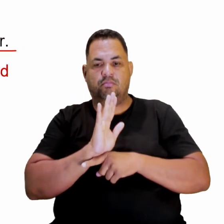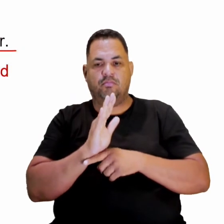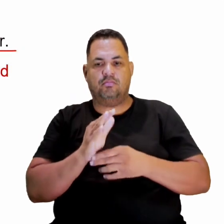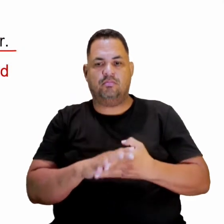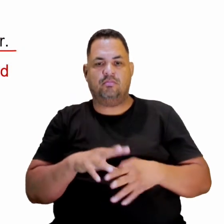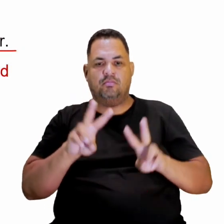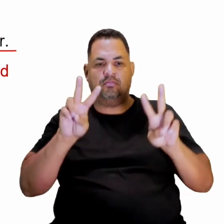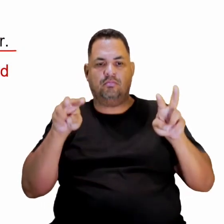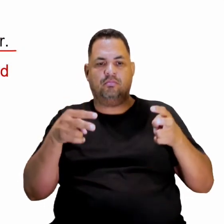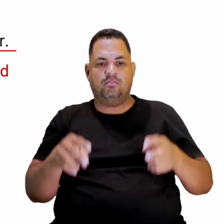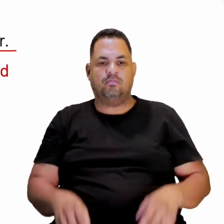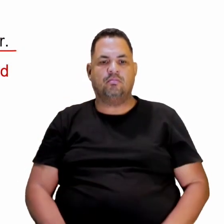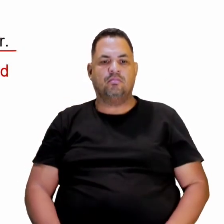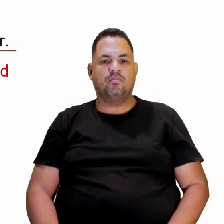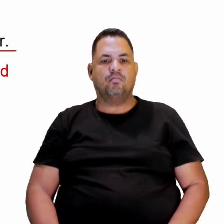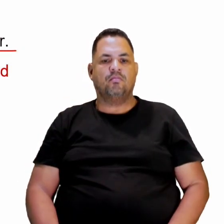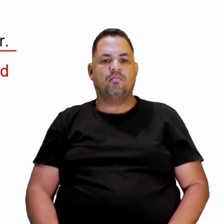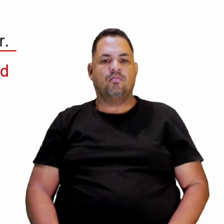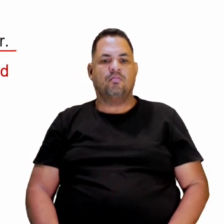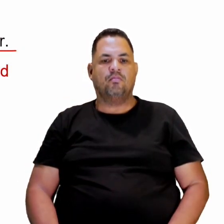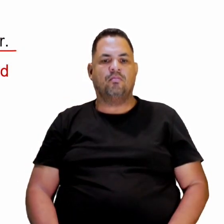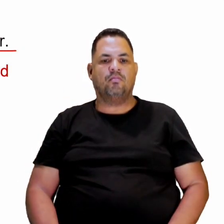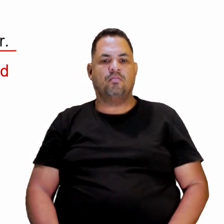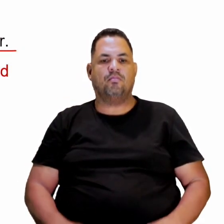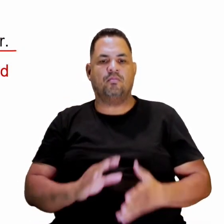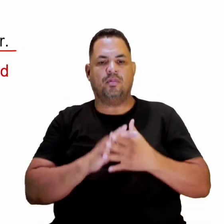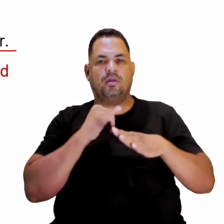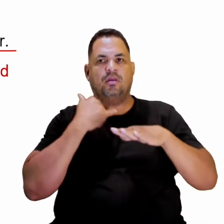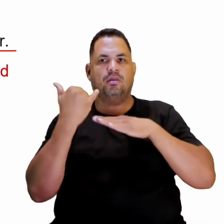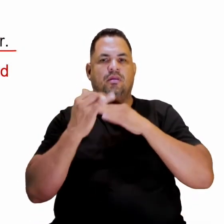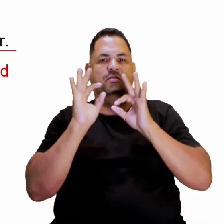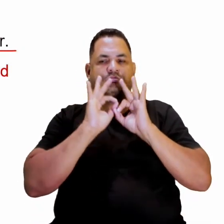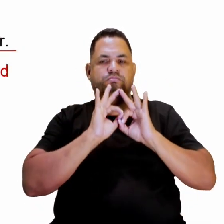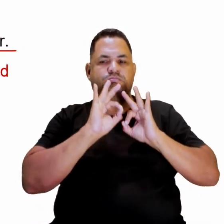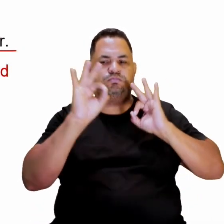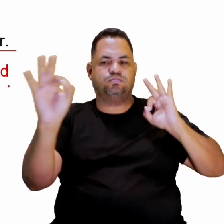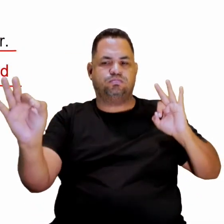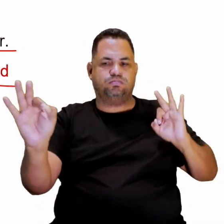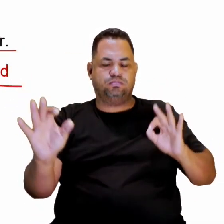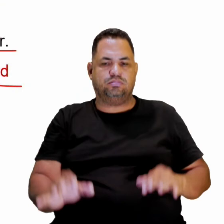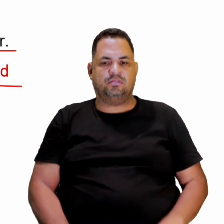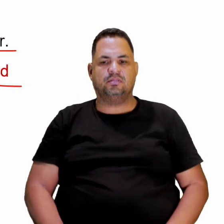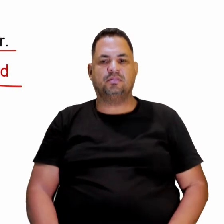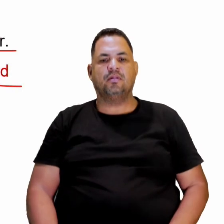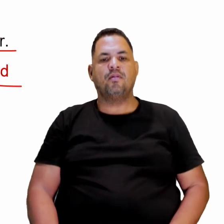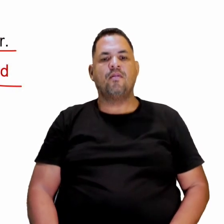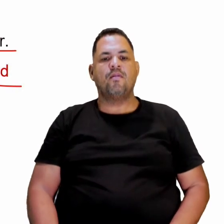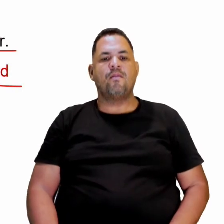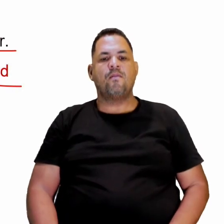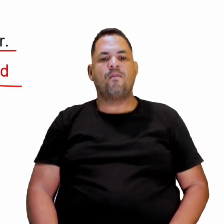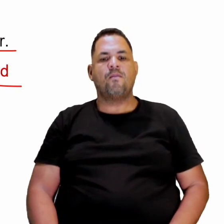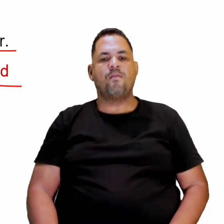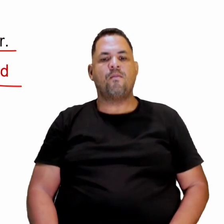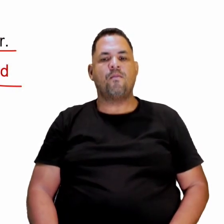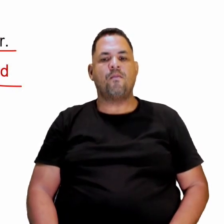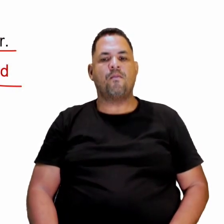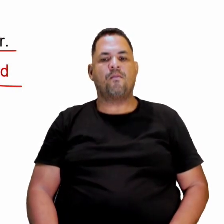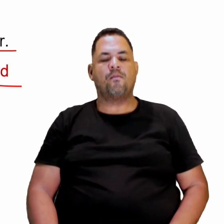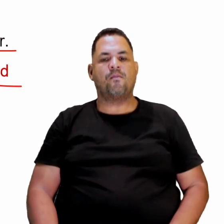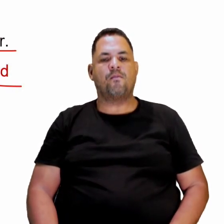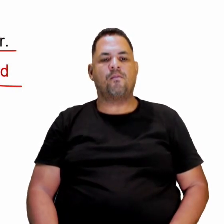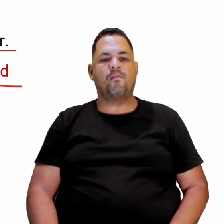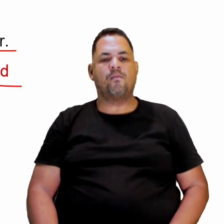sobre o distant land, ou seja, uma ilha distante. Who directed, ou seja, o